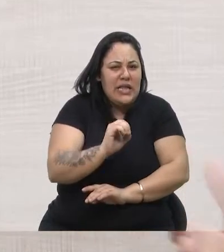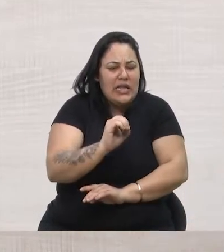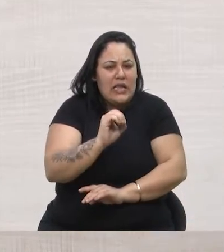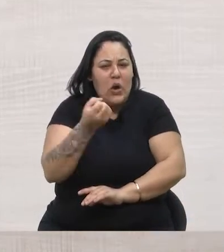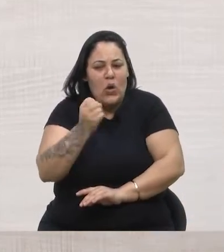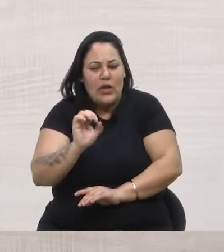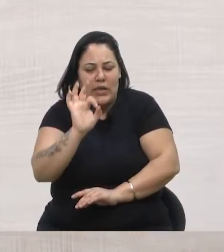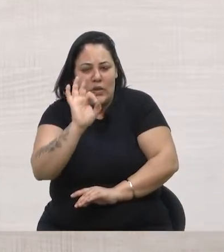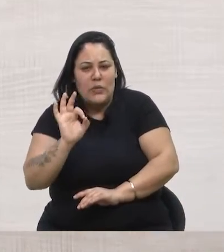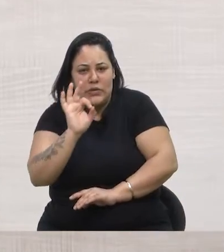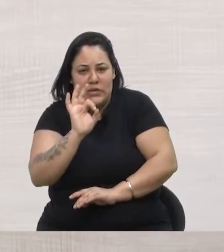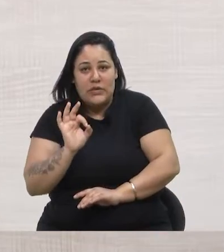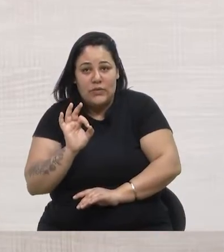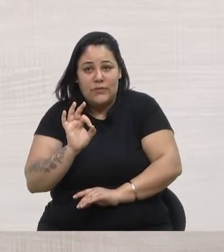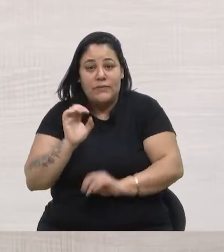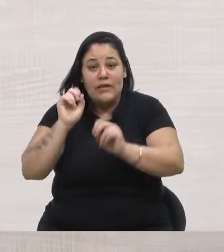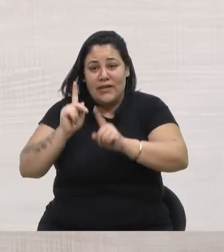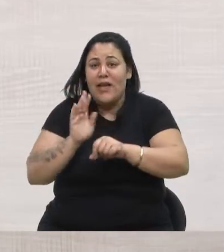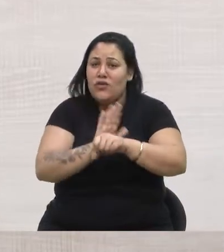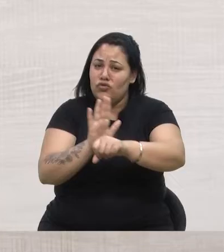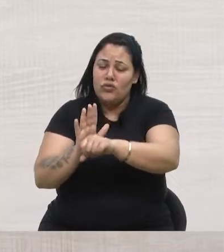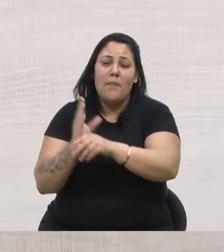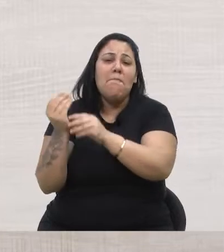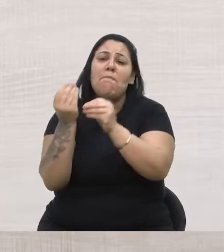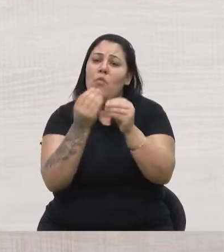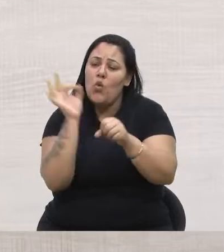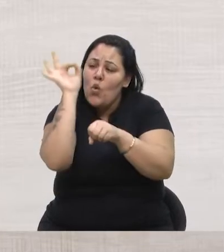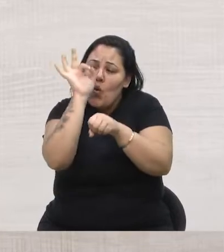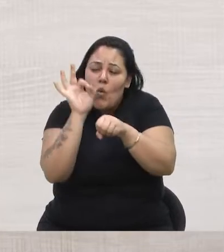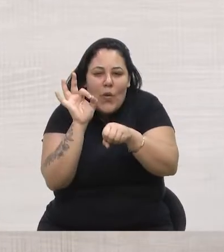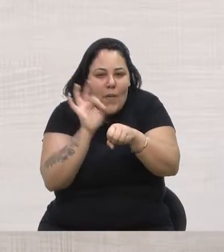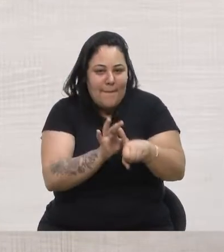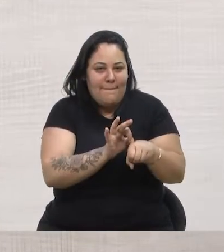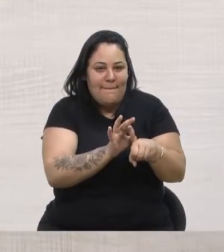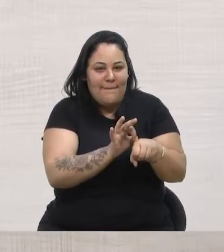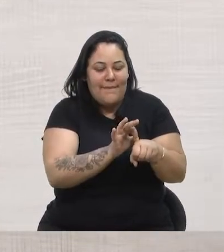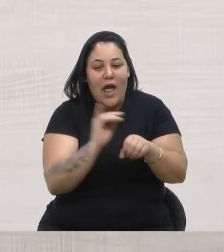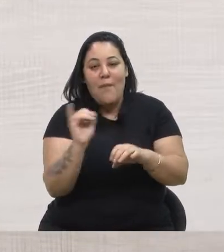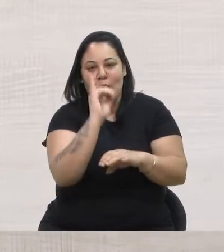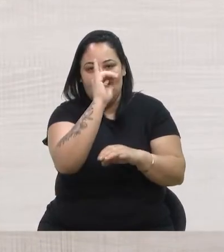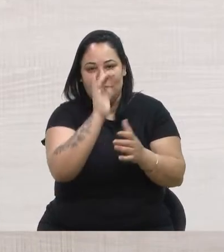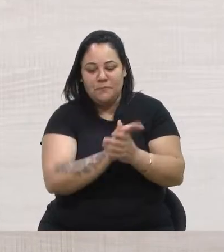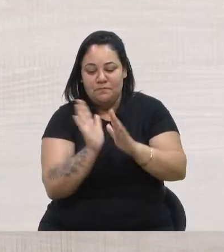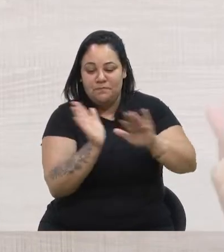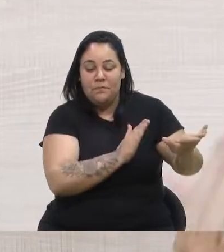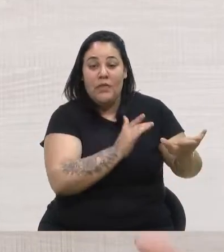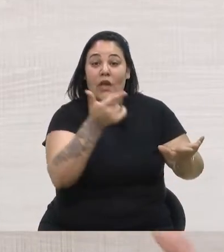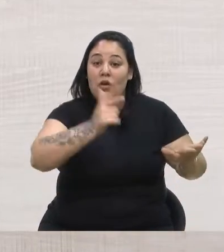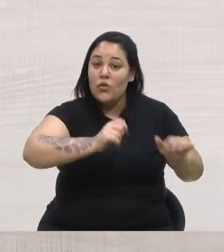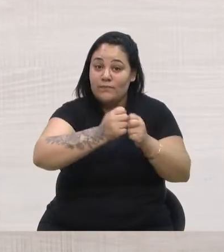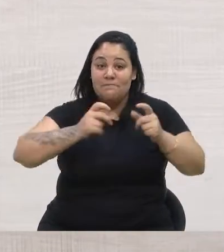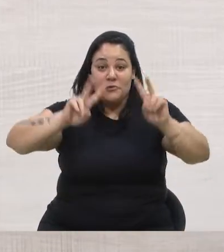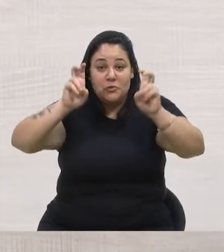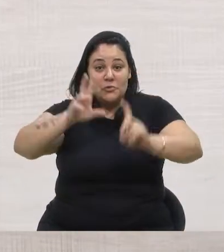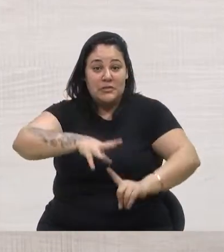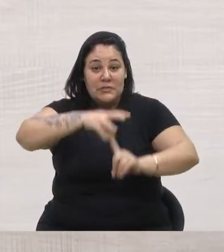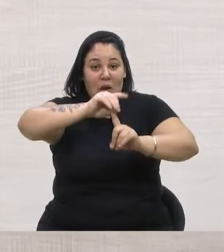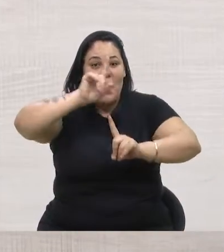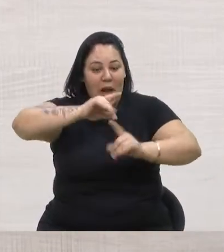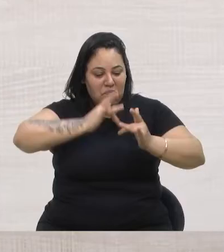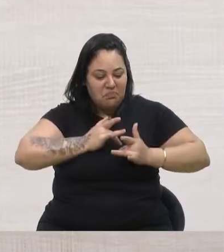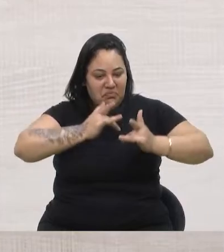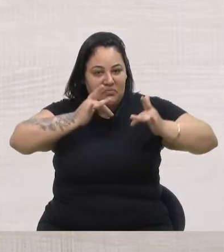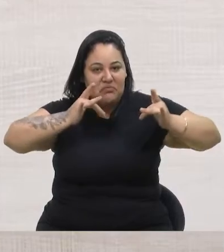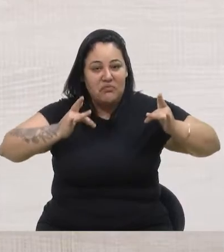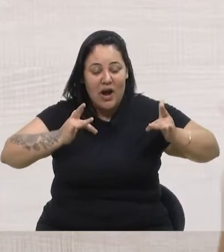a 80% dos polinizadores são as abelhas, né? Então, ela é importante para nós, humanos. E o outro eixo é a solidariedade,